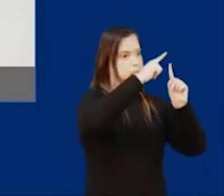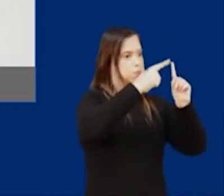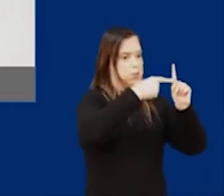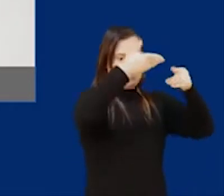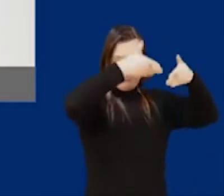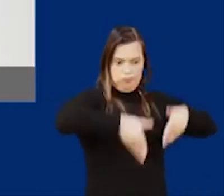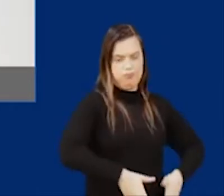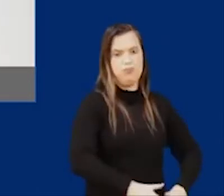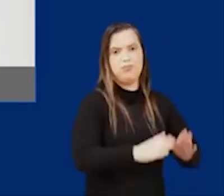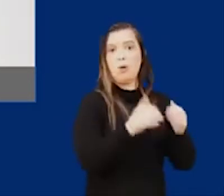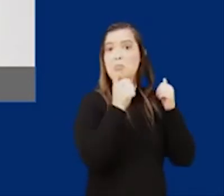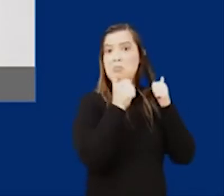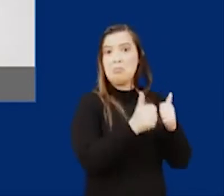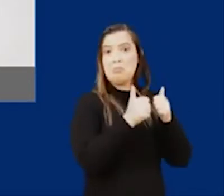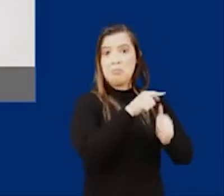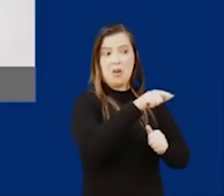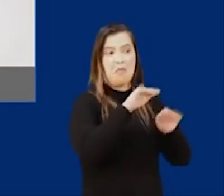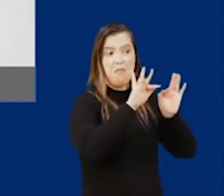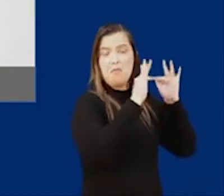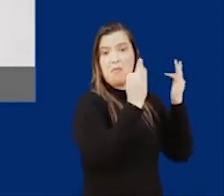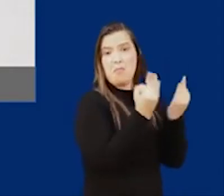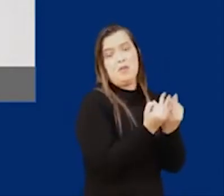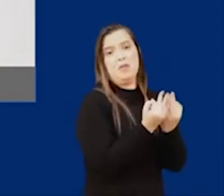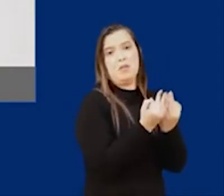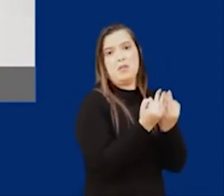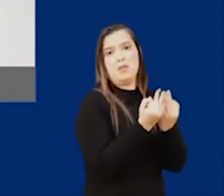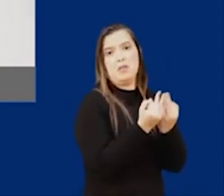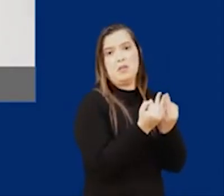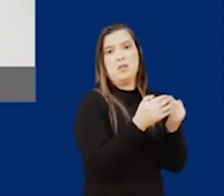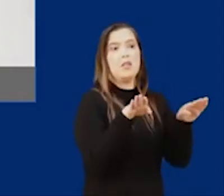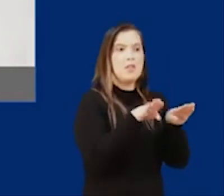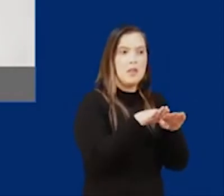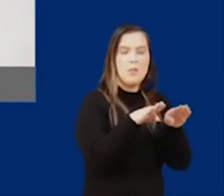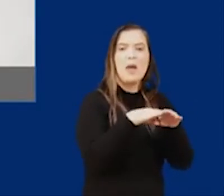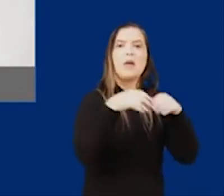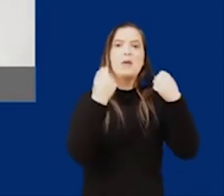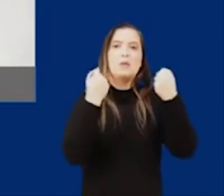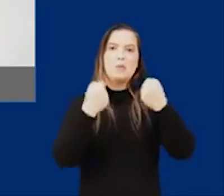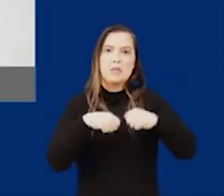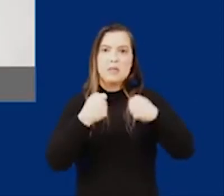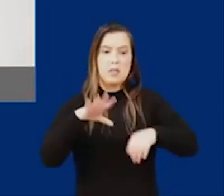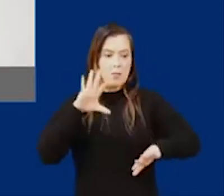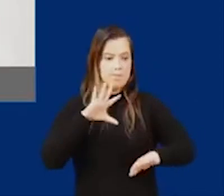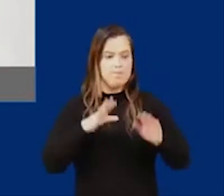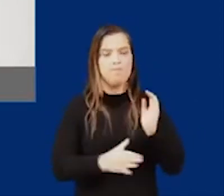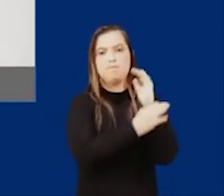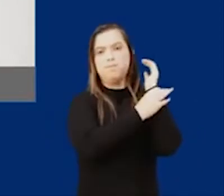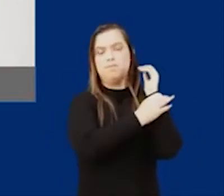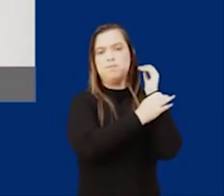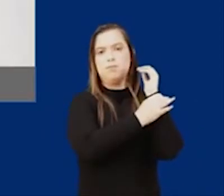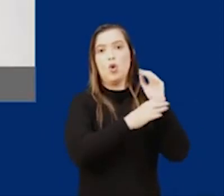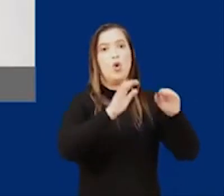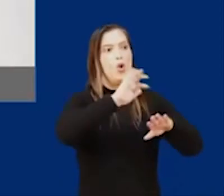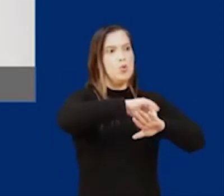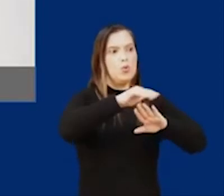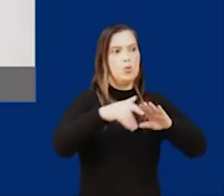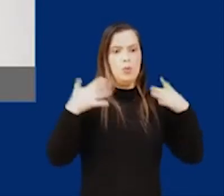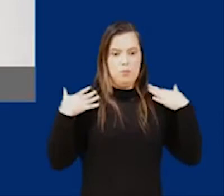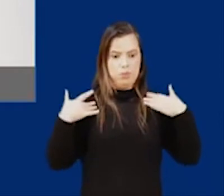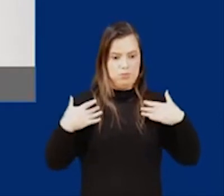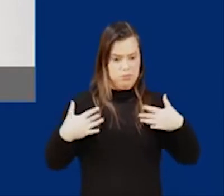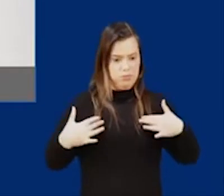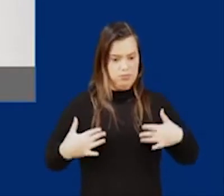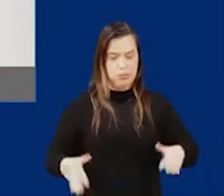seja positivo para essa família, e o quanto essa mulher precisa estar segura para todos esses hormônios que estão correndo no